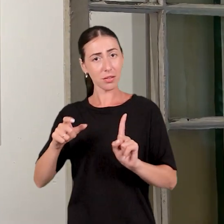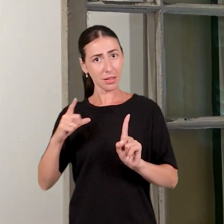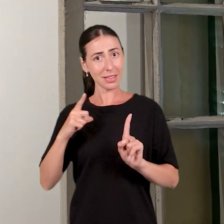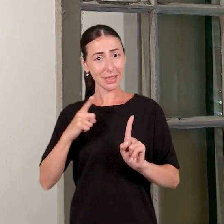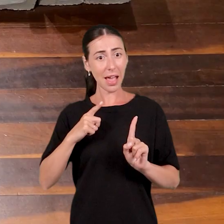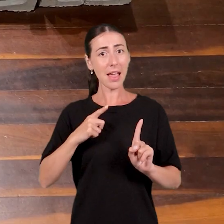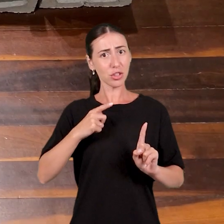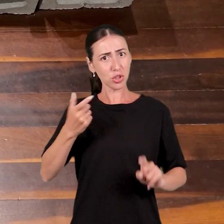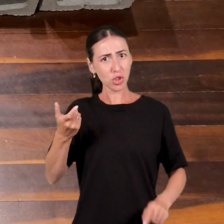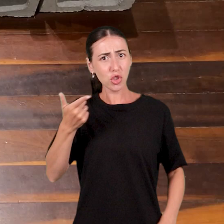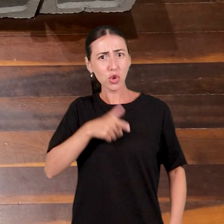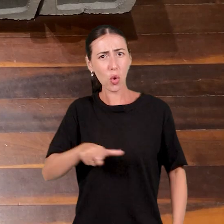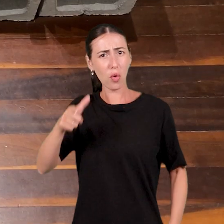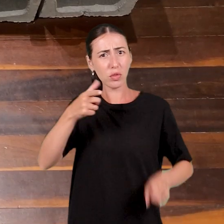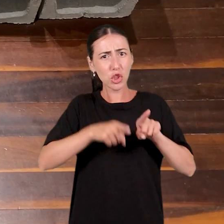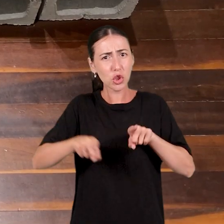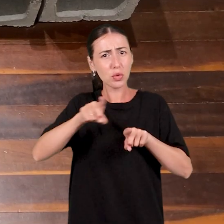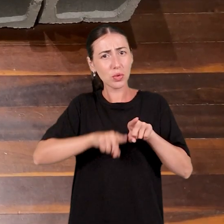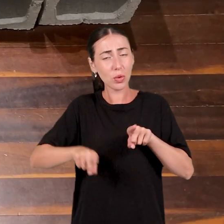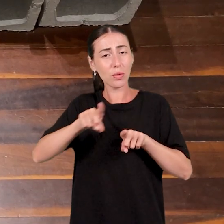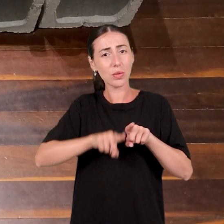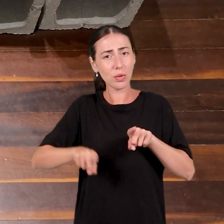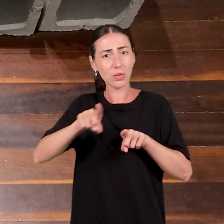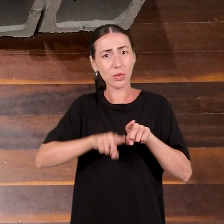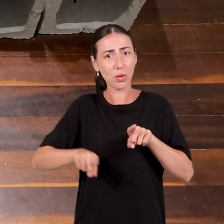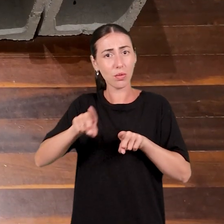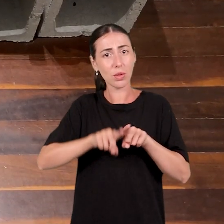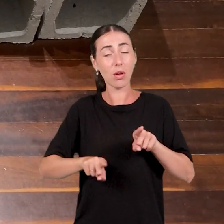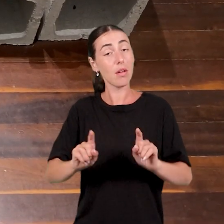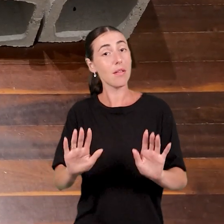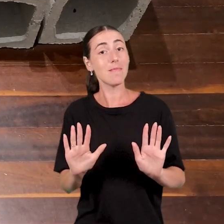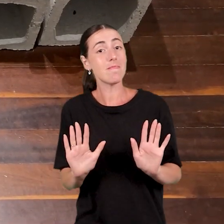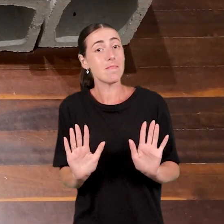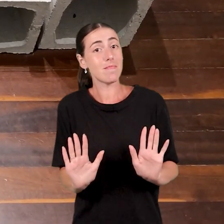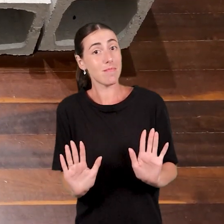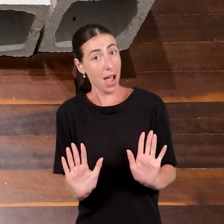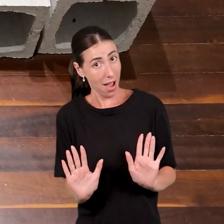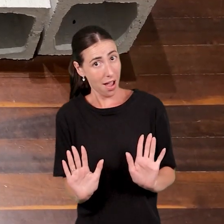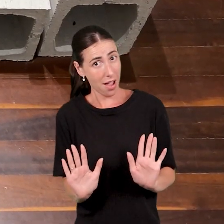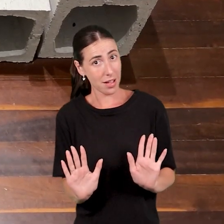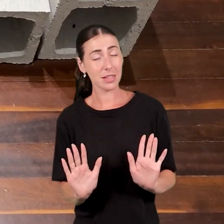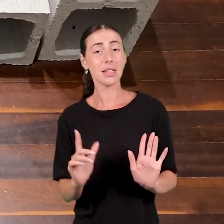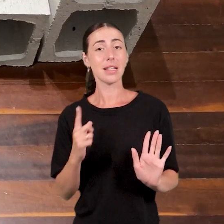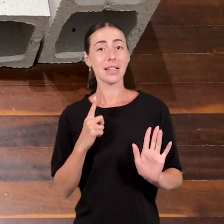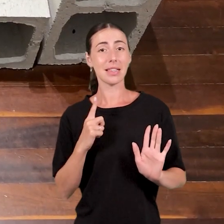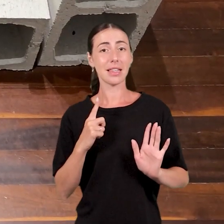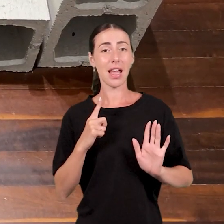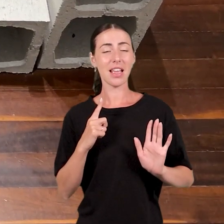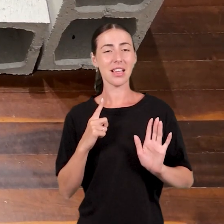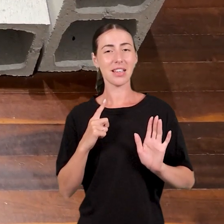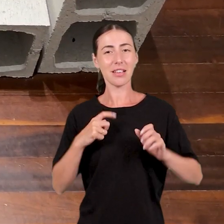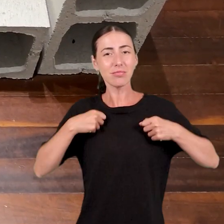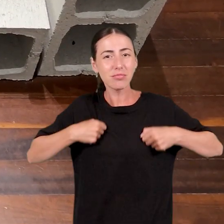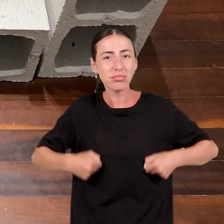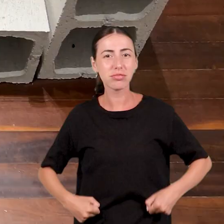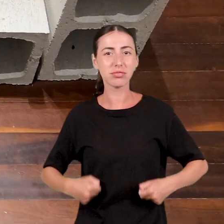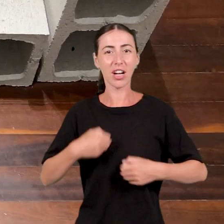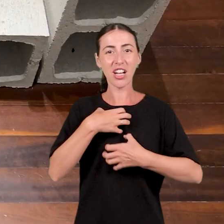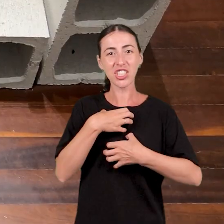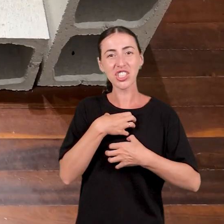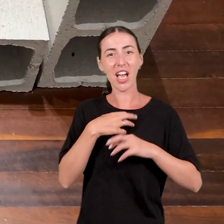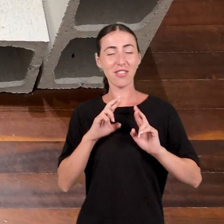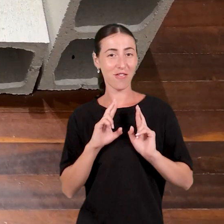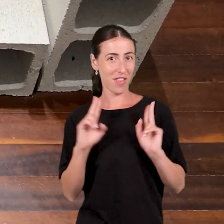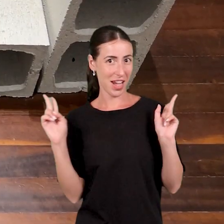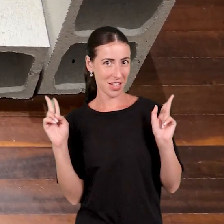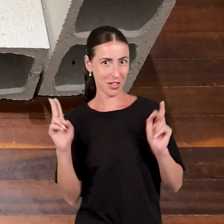aparições. Matéria prolífica remete à ideia de algo que se multiplica e se desdobra em camadas, uma fonte inesgotável de